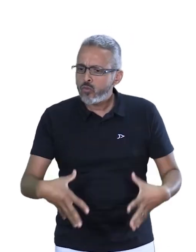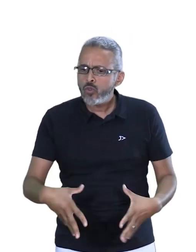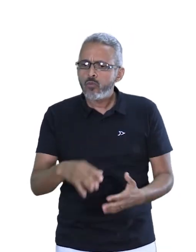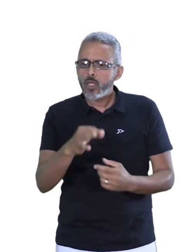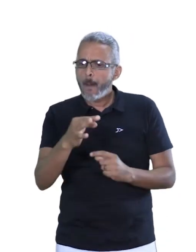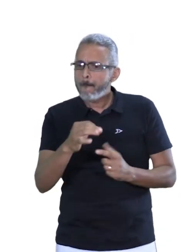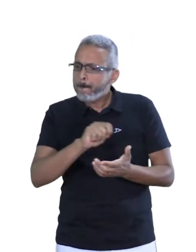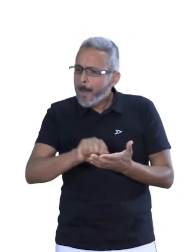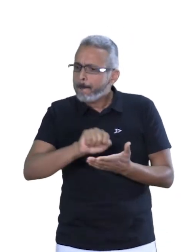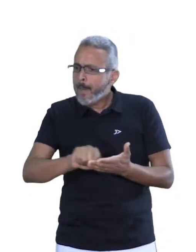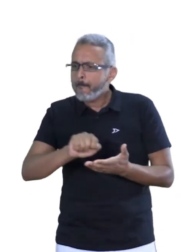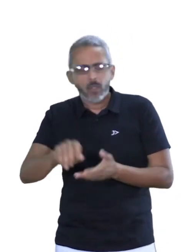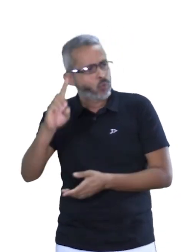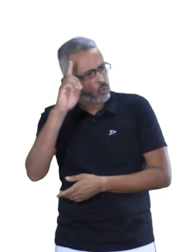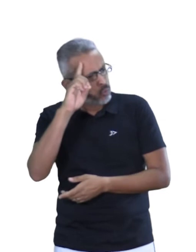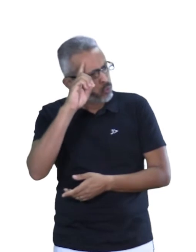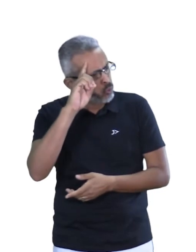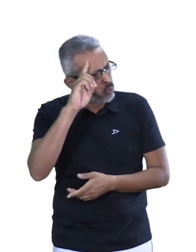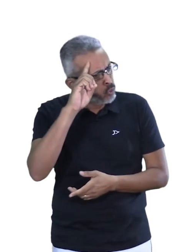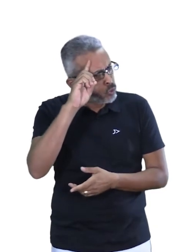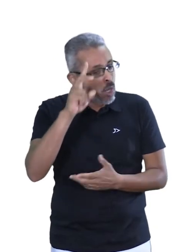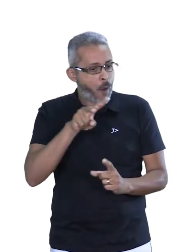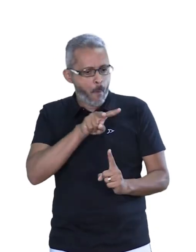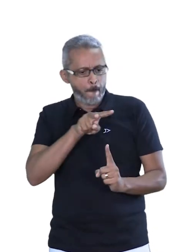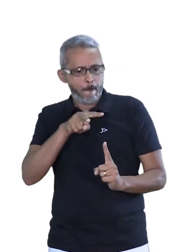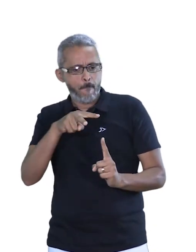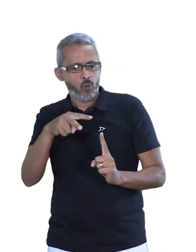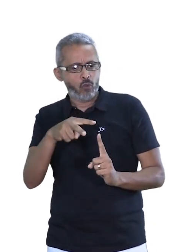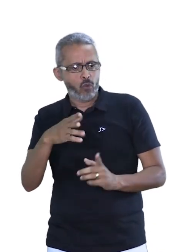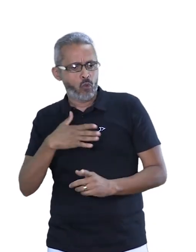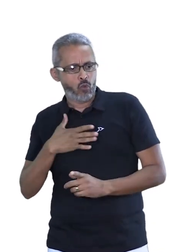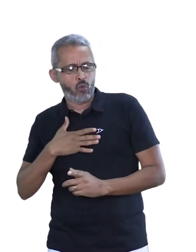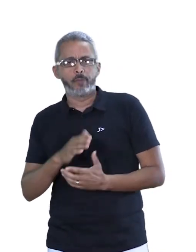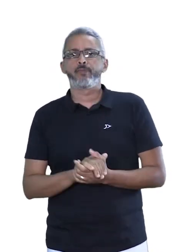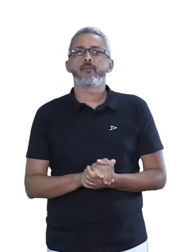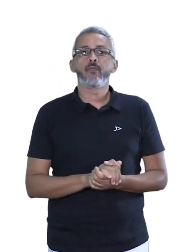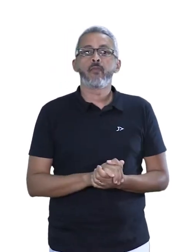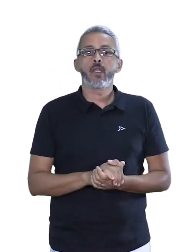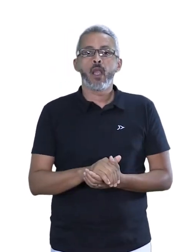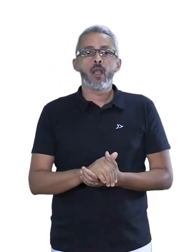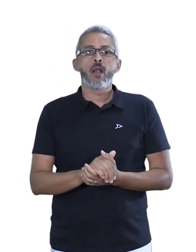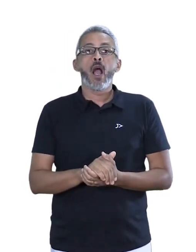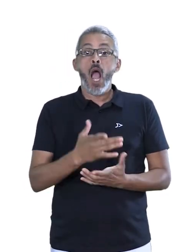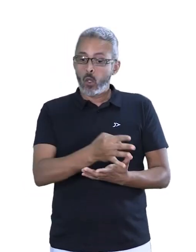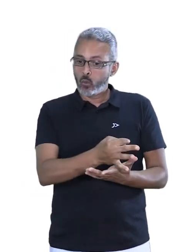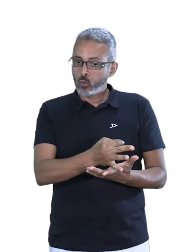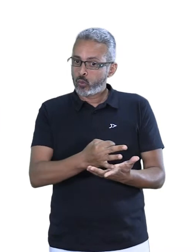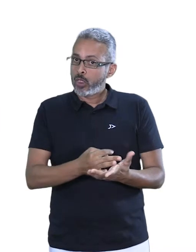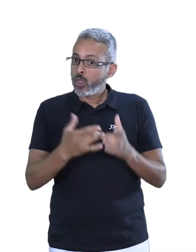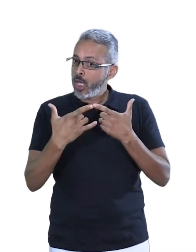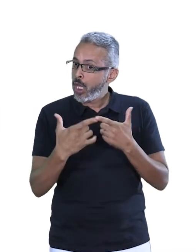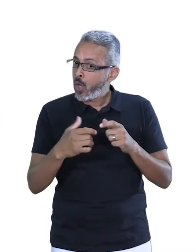acontecimentos cotidianos a partir de um ponto de vista pessoal. Trata-se de um texto escrito em